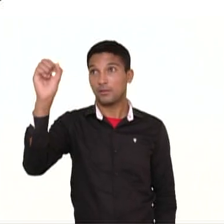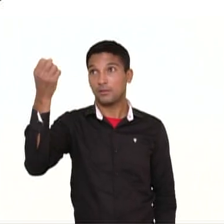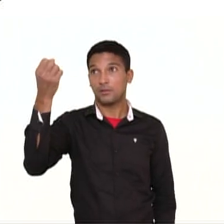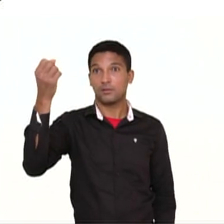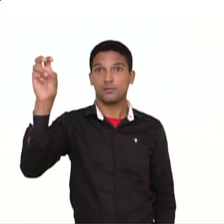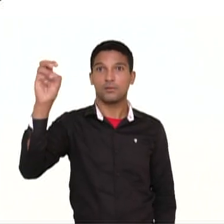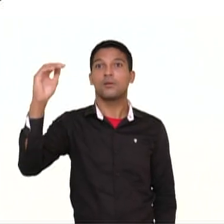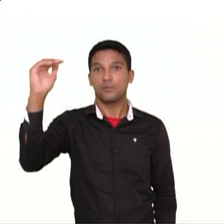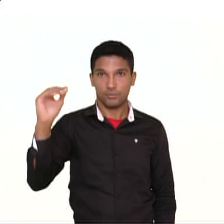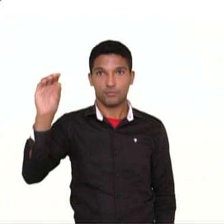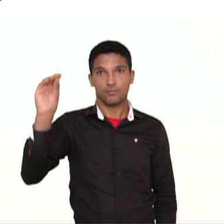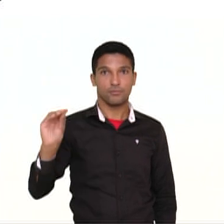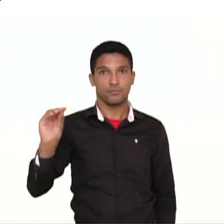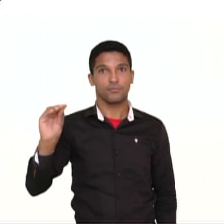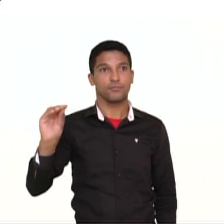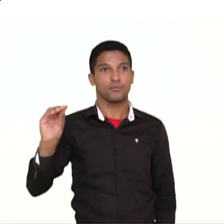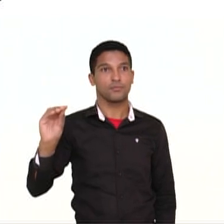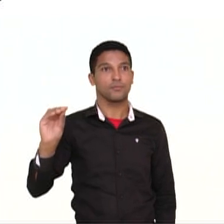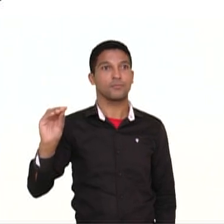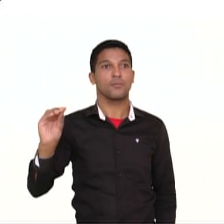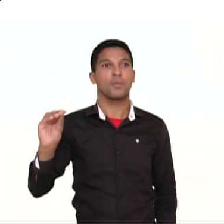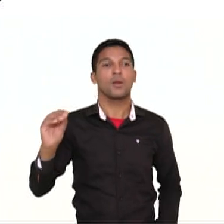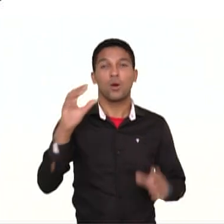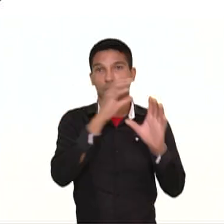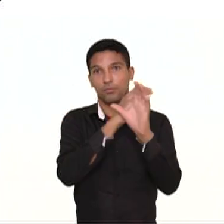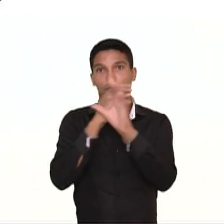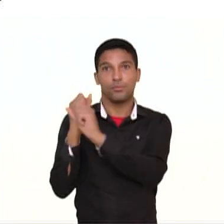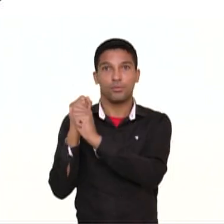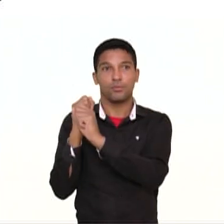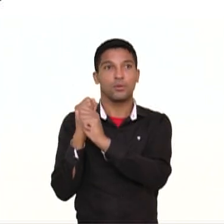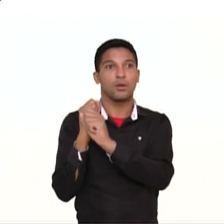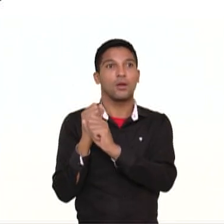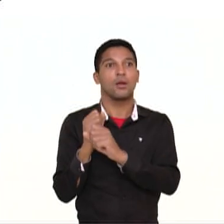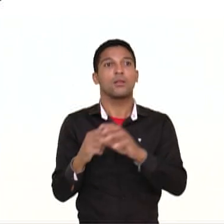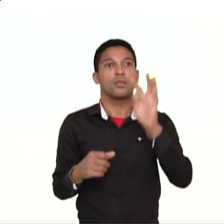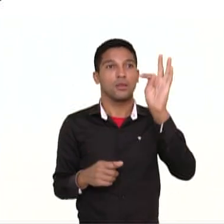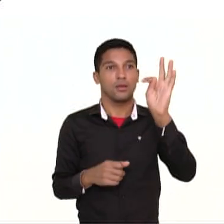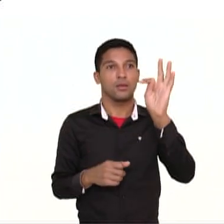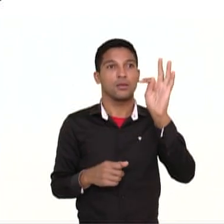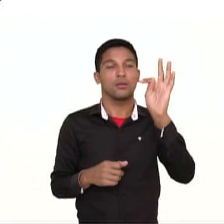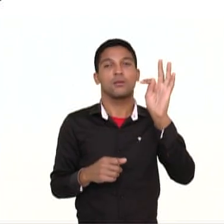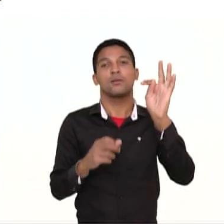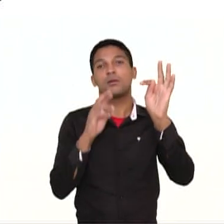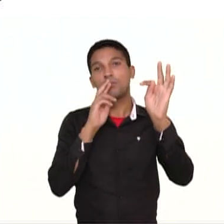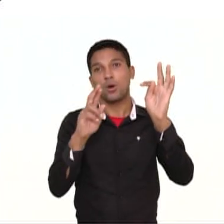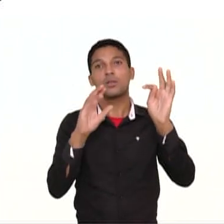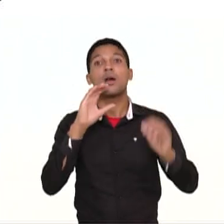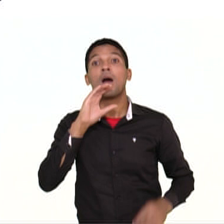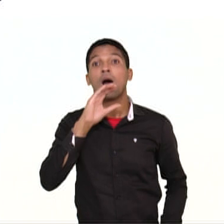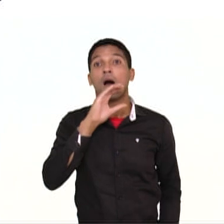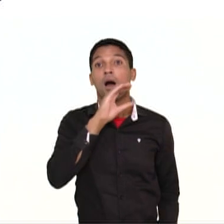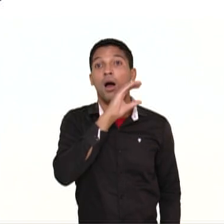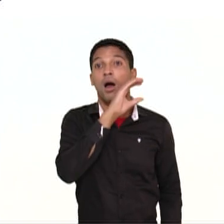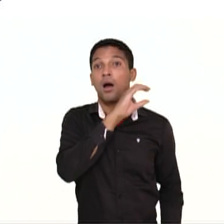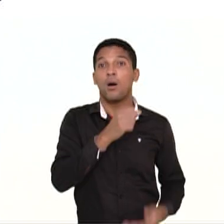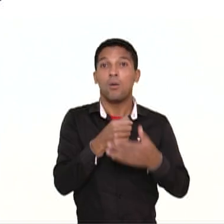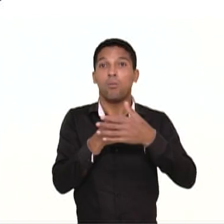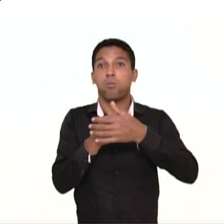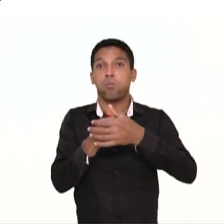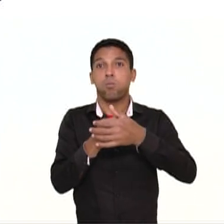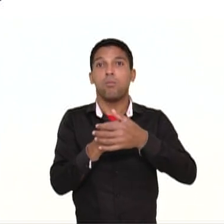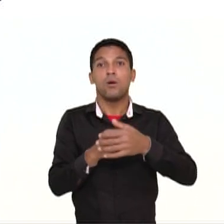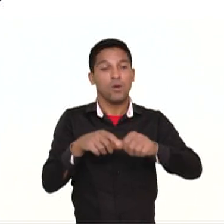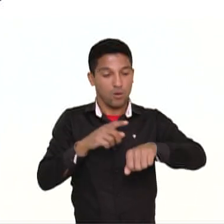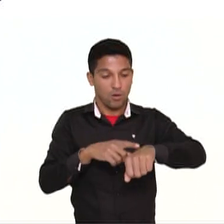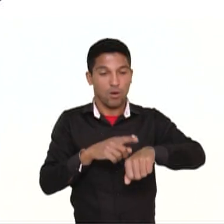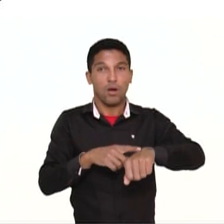tudo agora, o resultado é 27. Ou seja, a temperatura será de 27 graus Celsius às 8 horas da